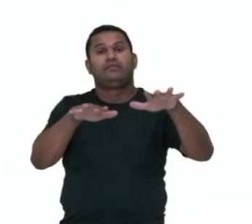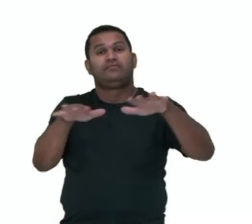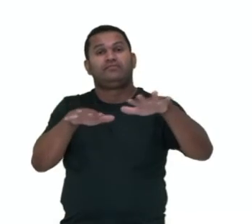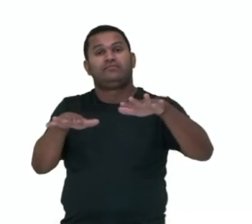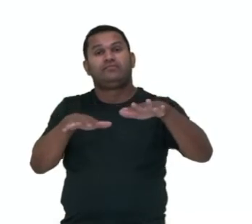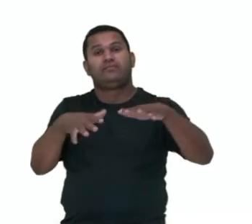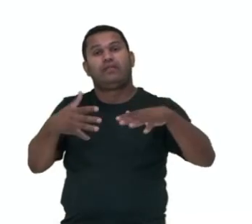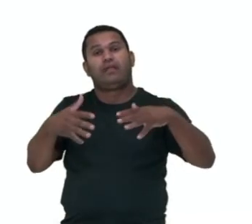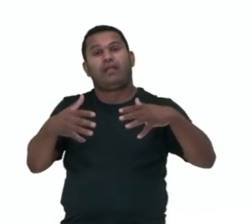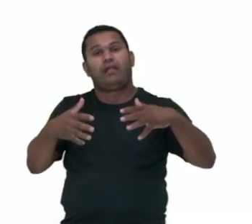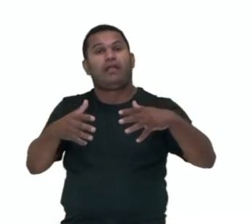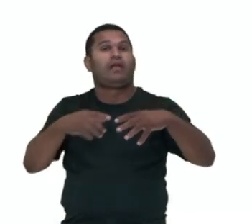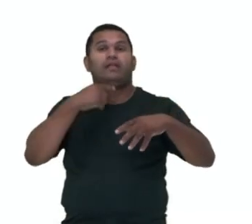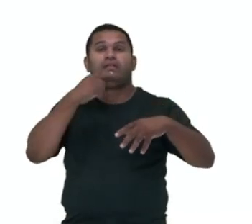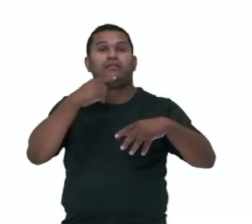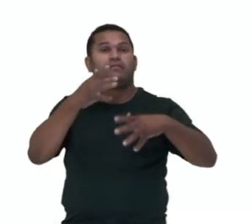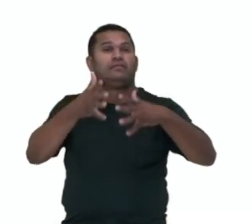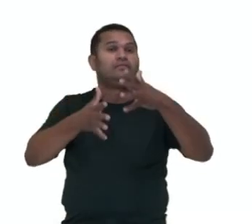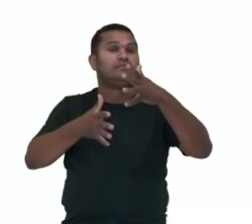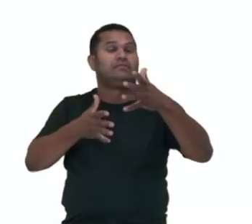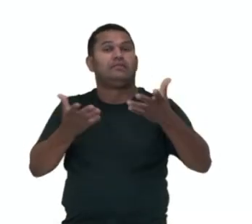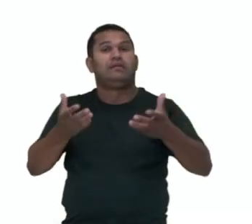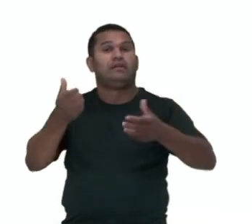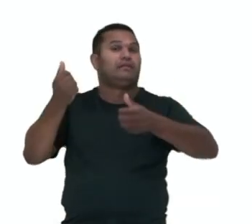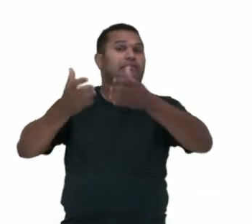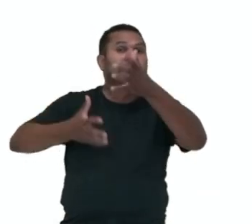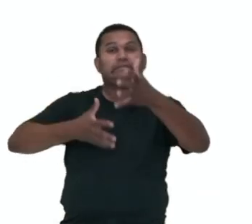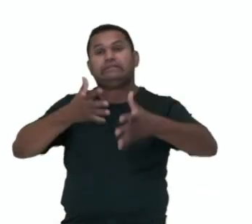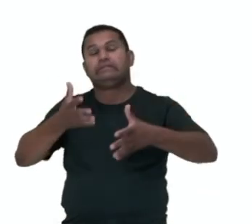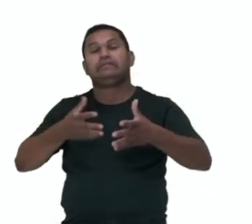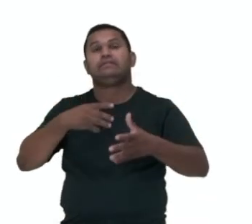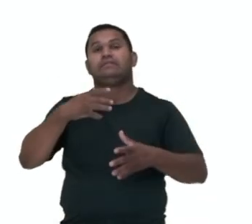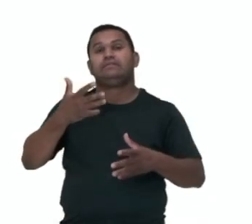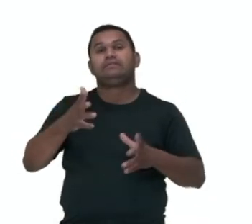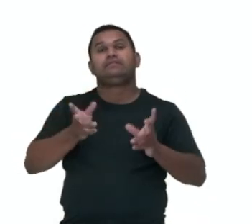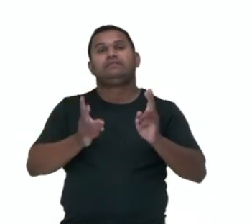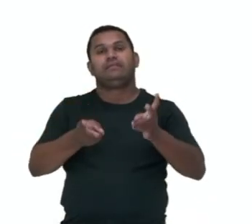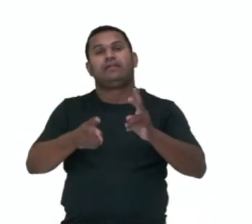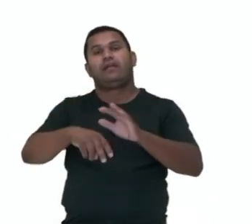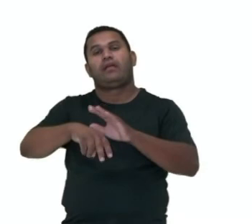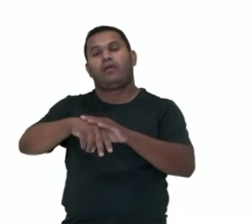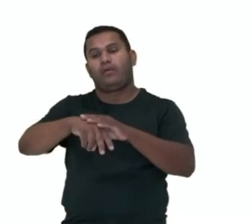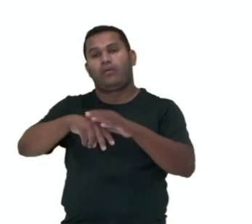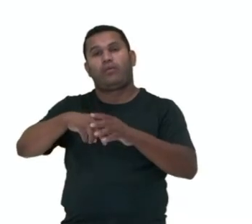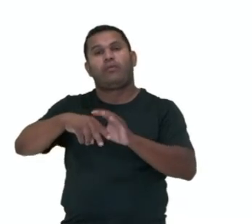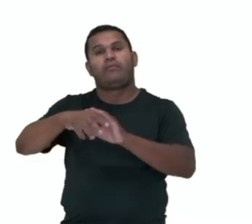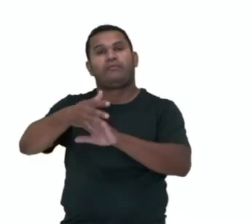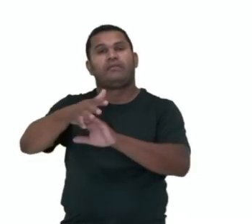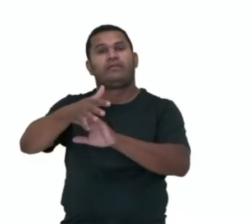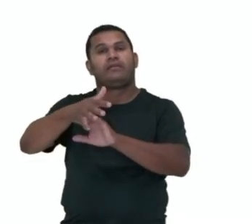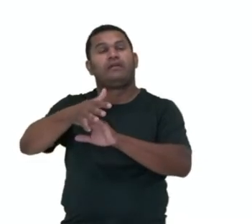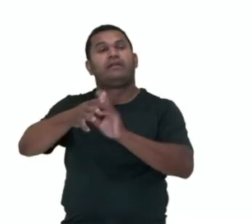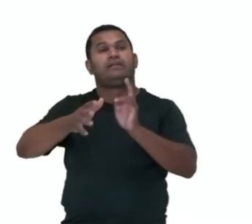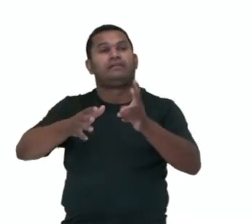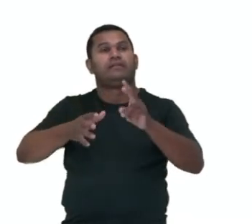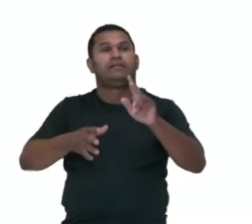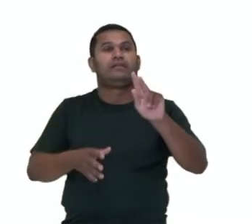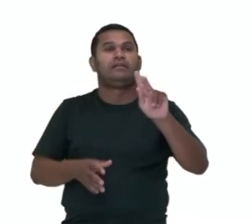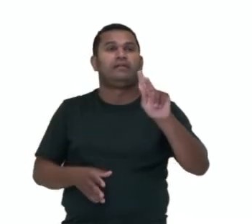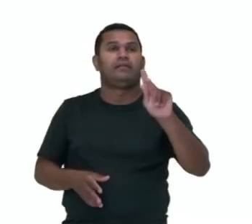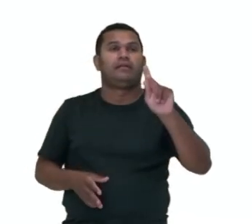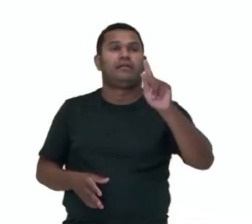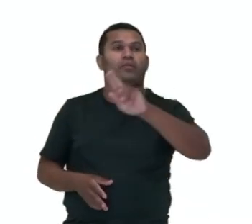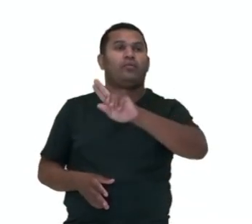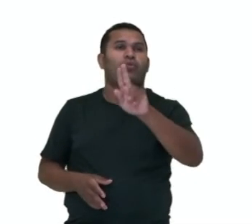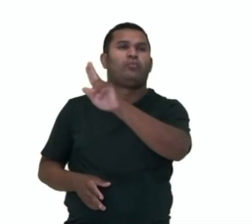de doenças ligadas à hipometilação, ou seja, a metilação ali de células cerebrais, causando toda aquela alteração